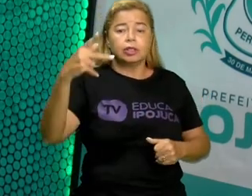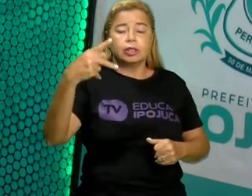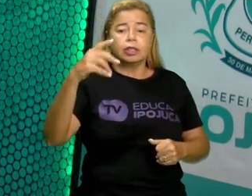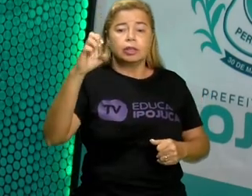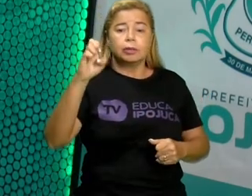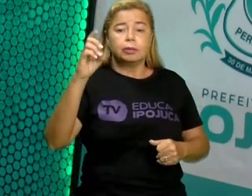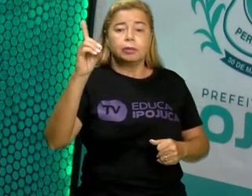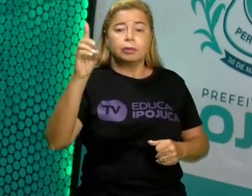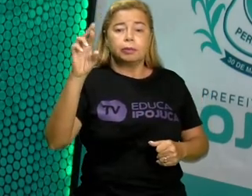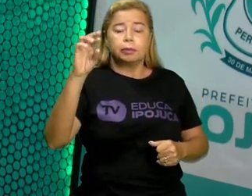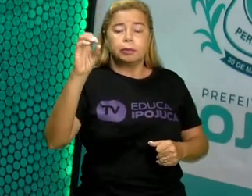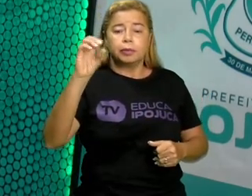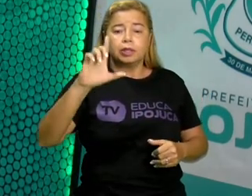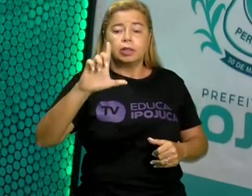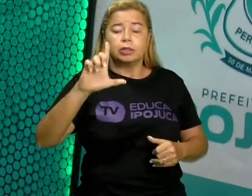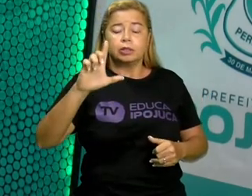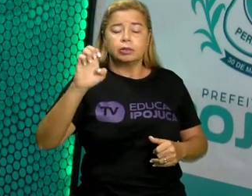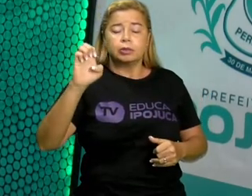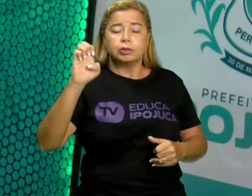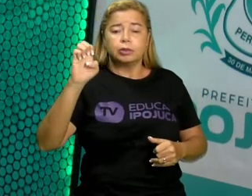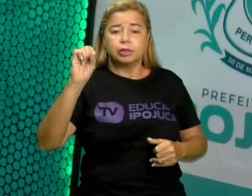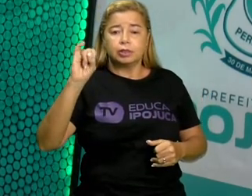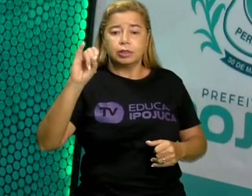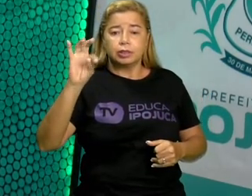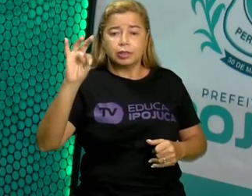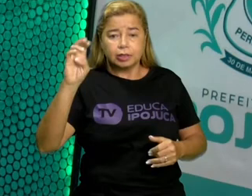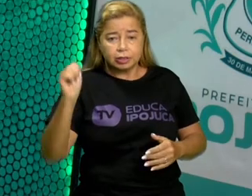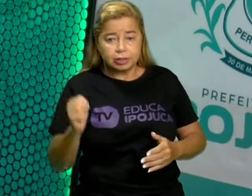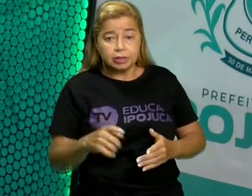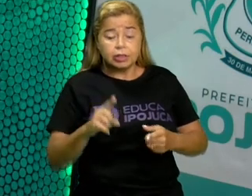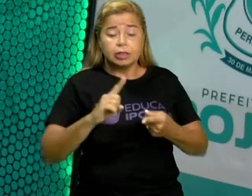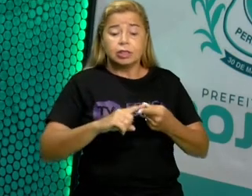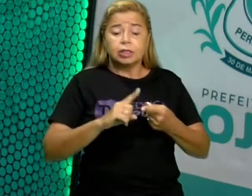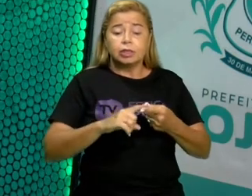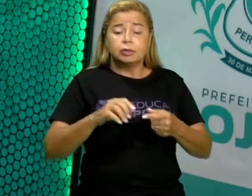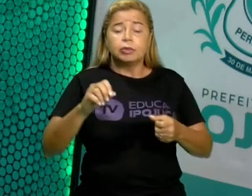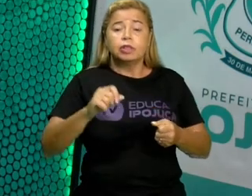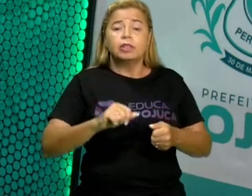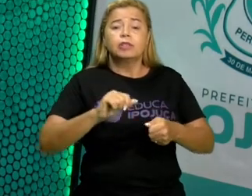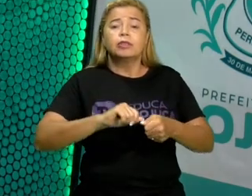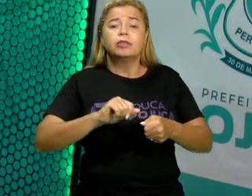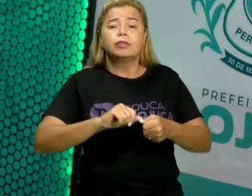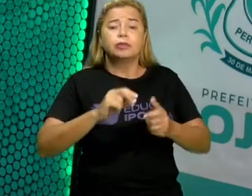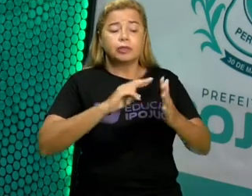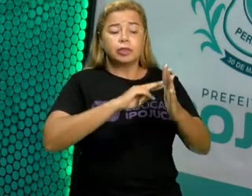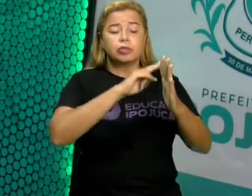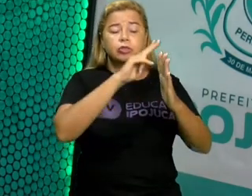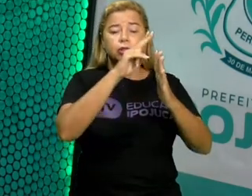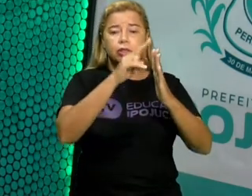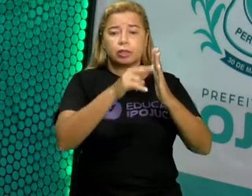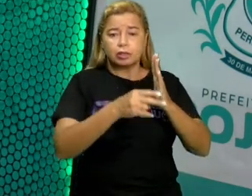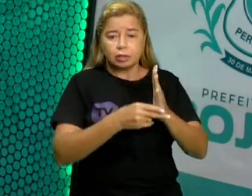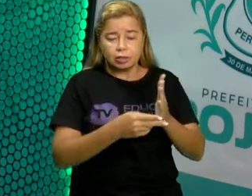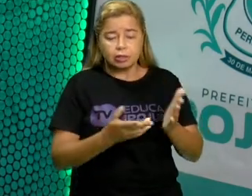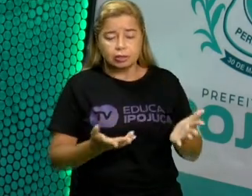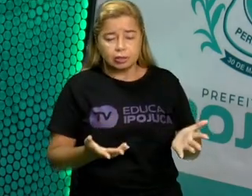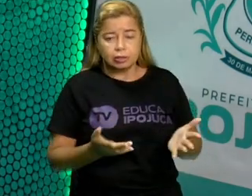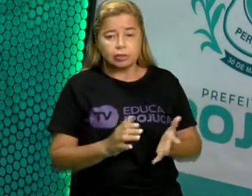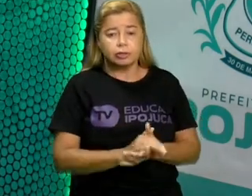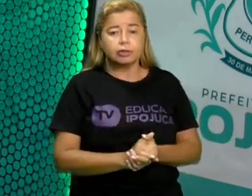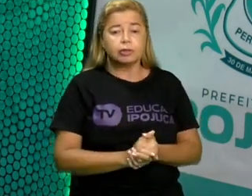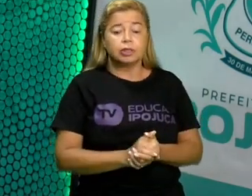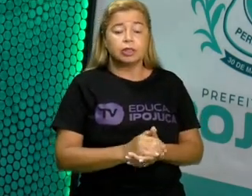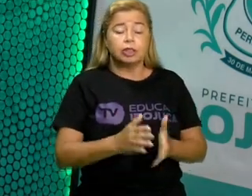ilustrou né juntamente com ele este livro foi Sofia e o Tom esse livro é